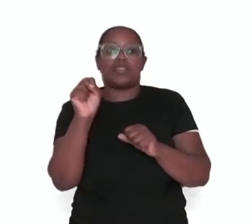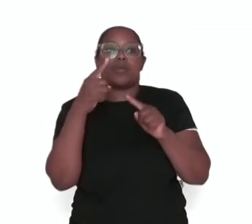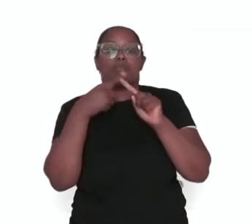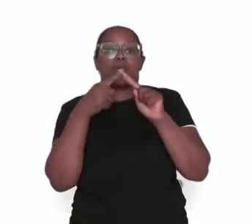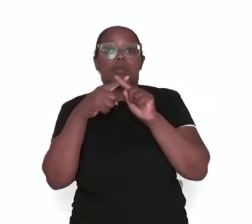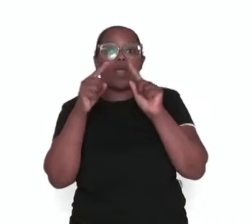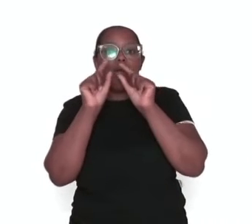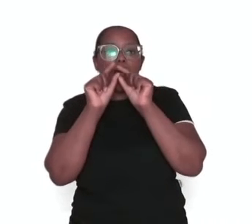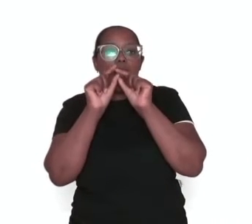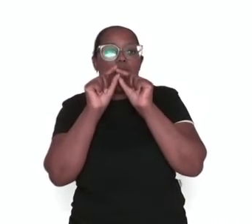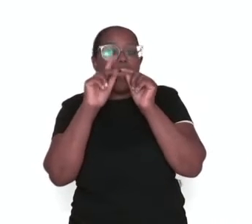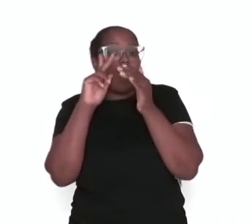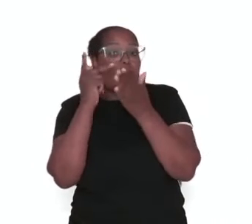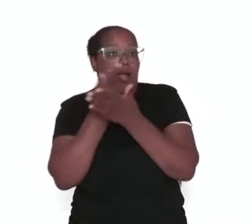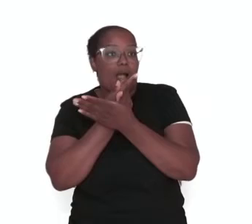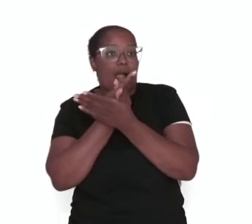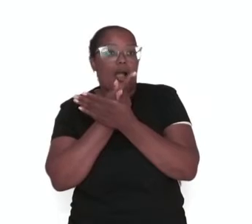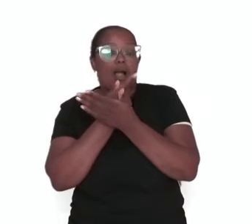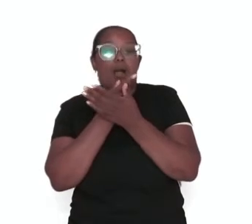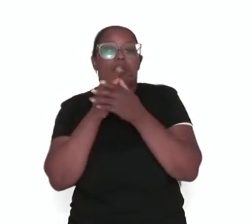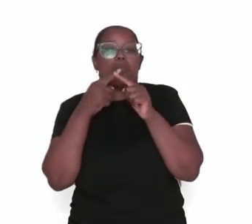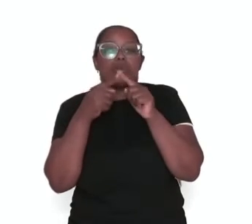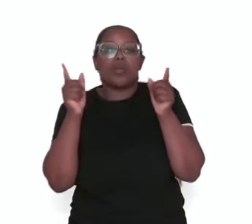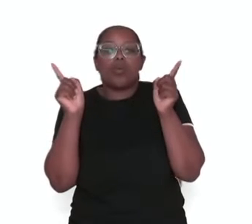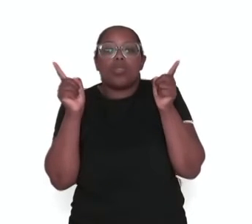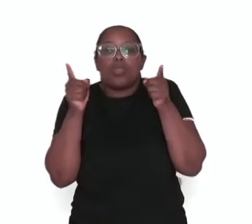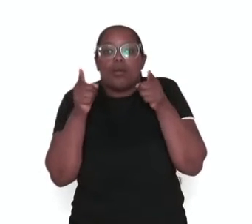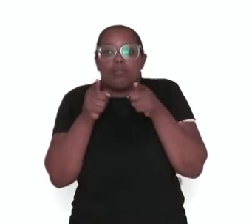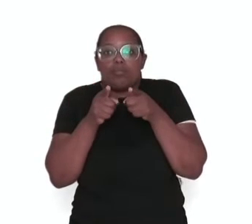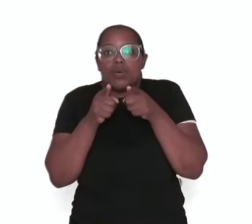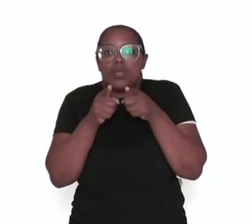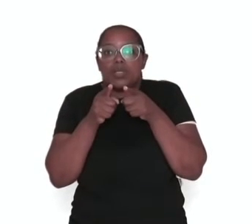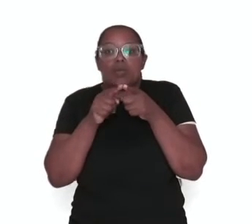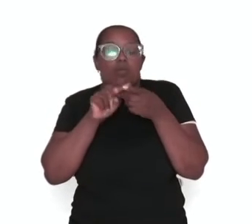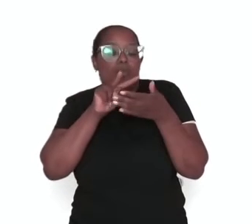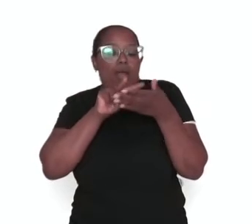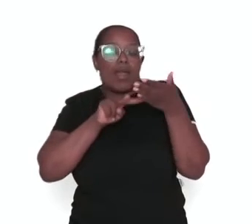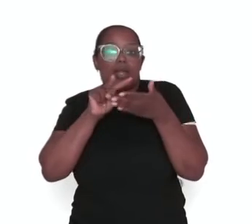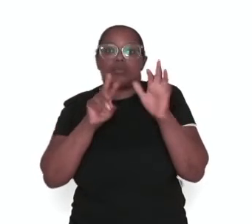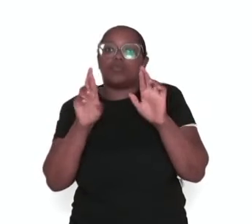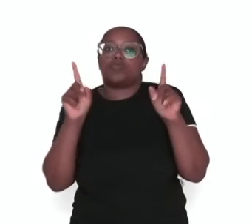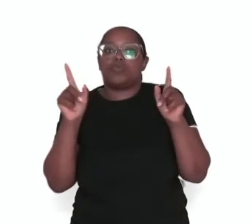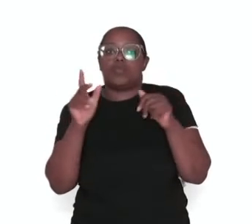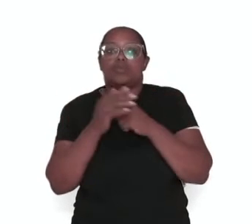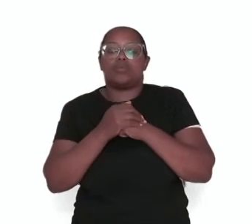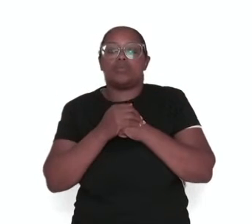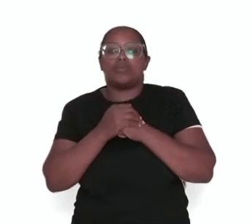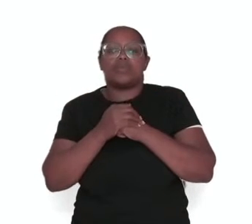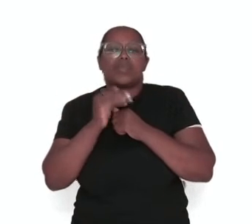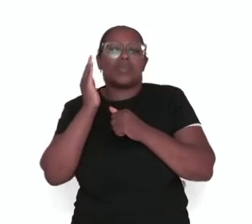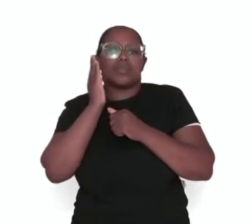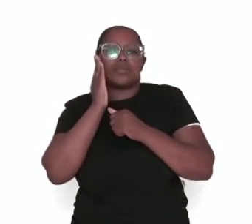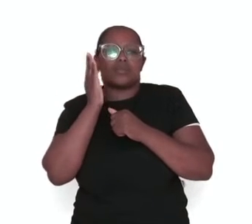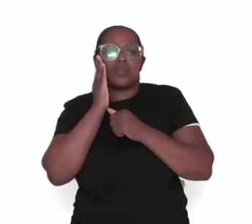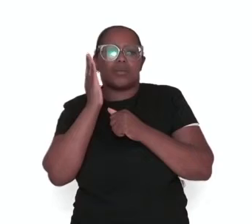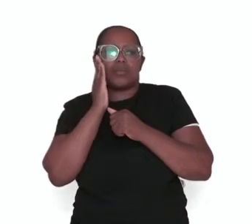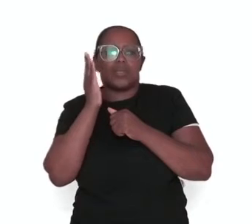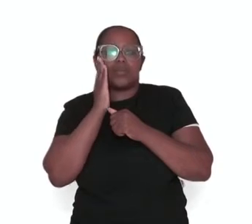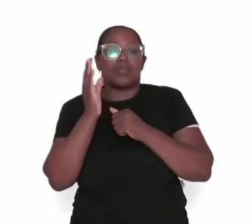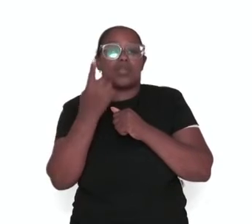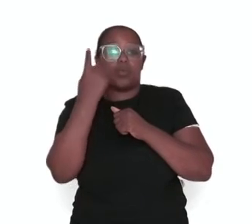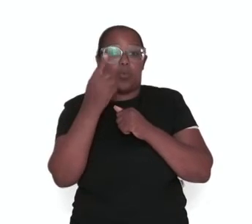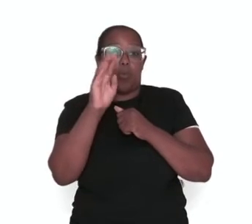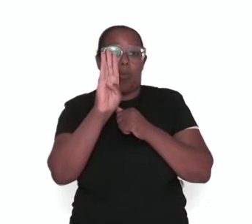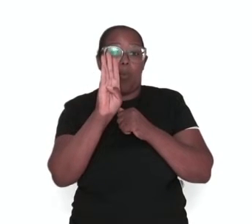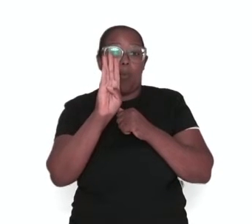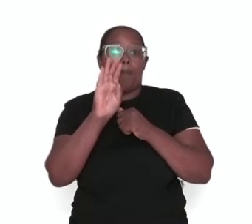com bits, enquanto que o tamanho do arquivo é lido com bytes. Sabendo que 1